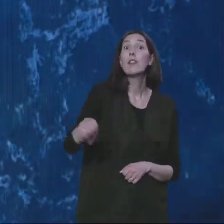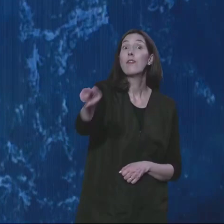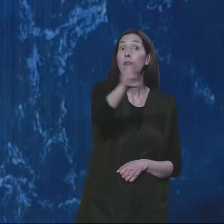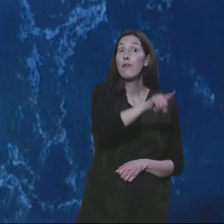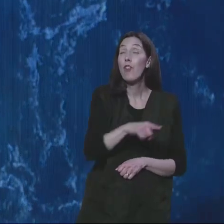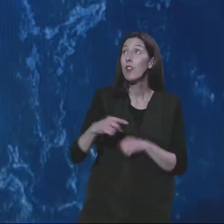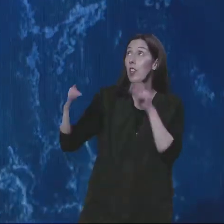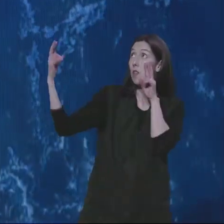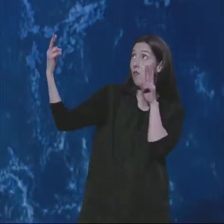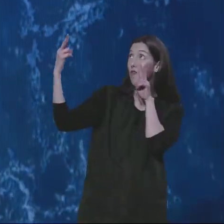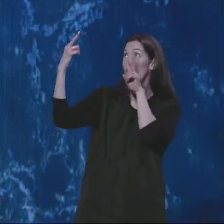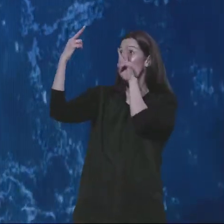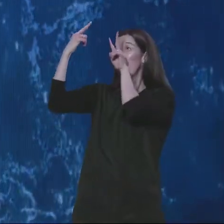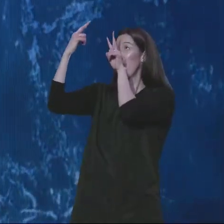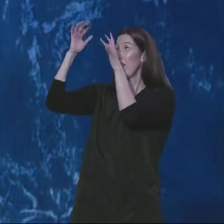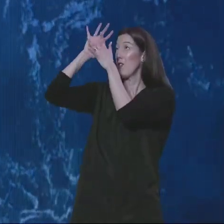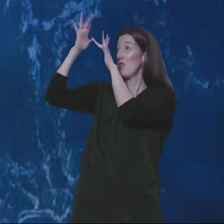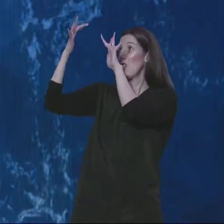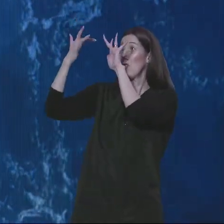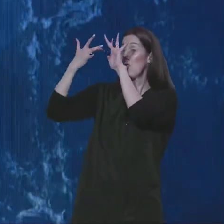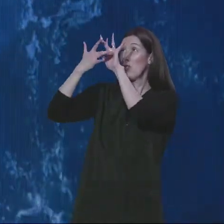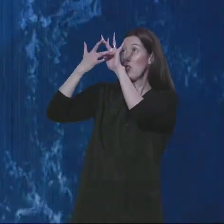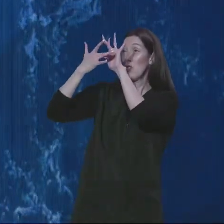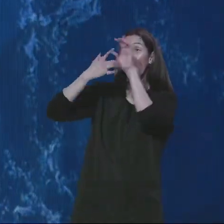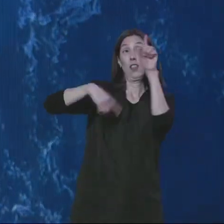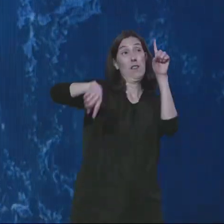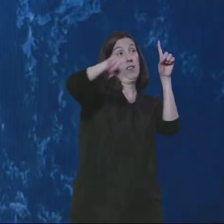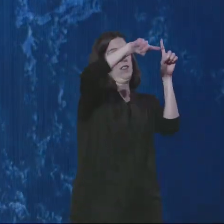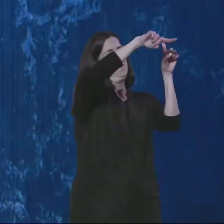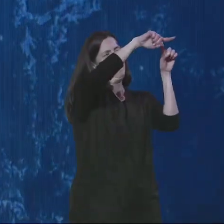Jesus, autor e consumador da nossa fé.